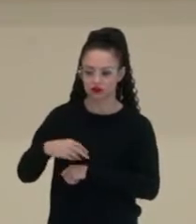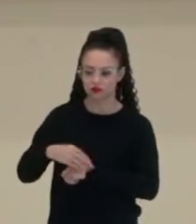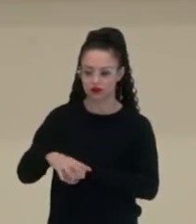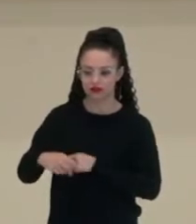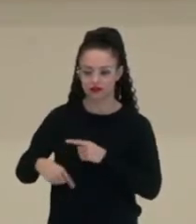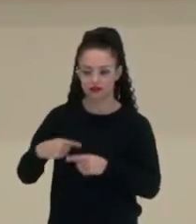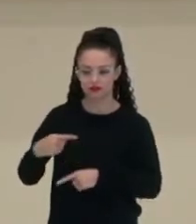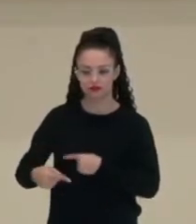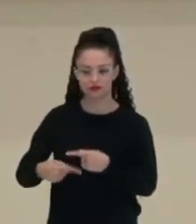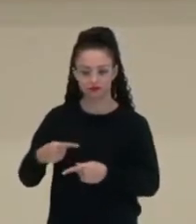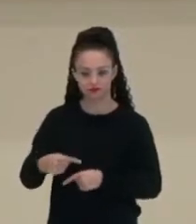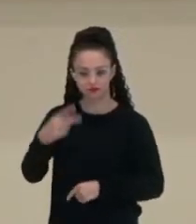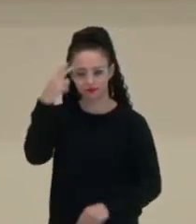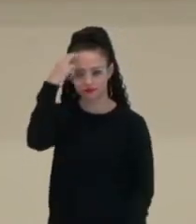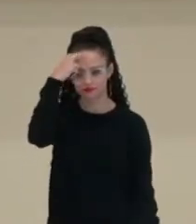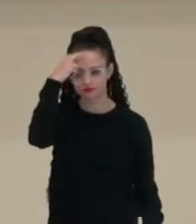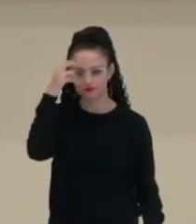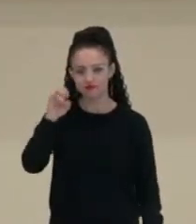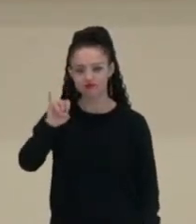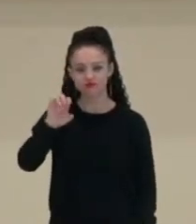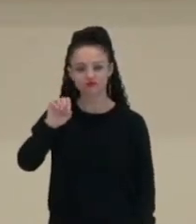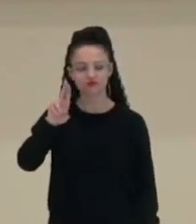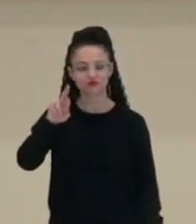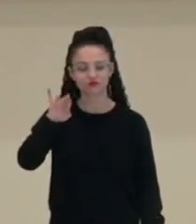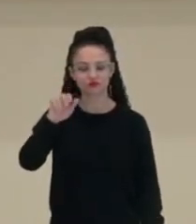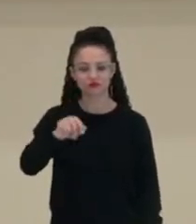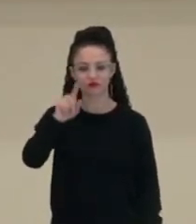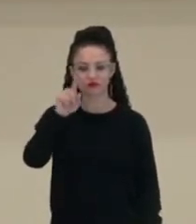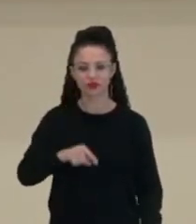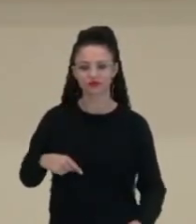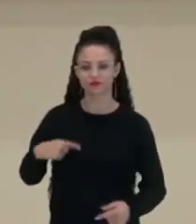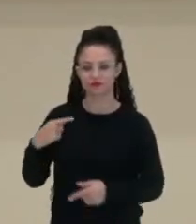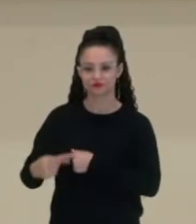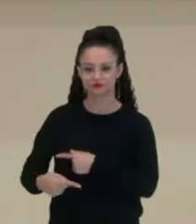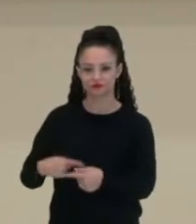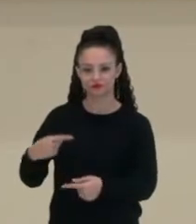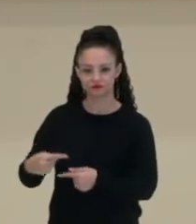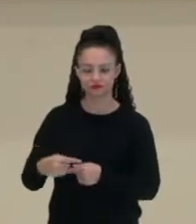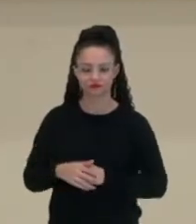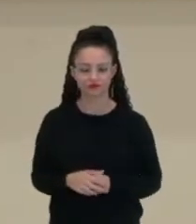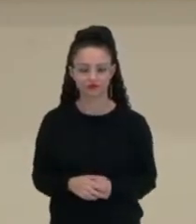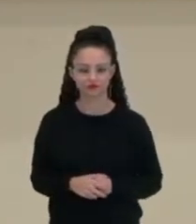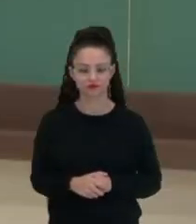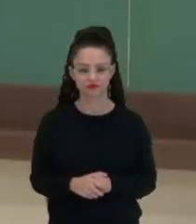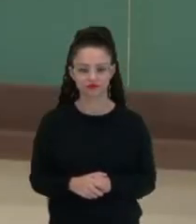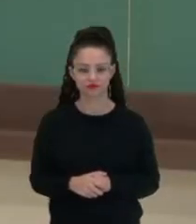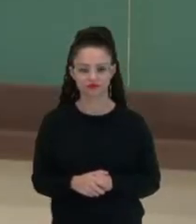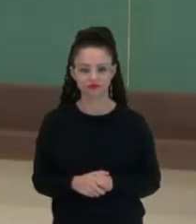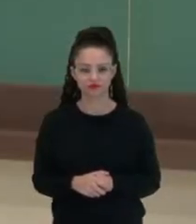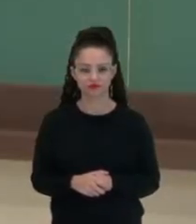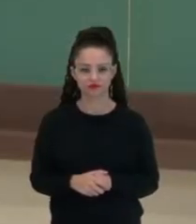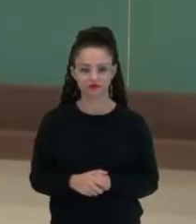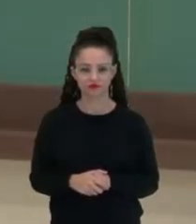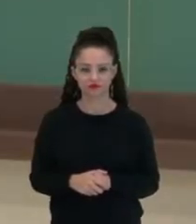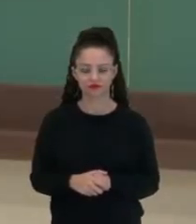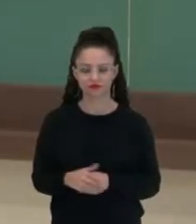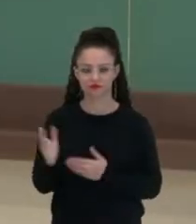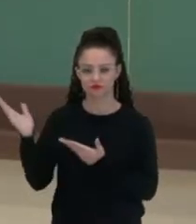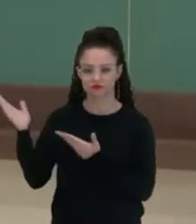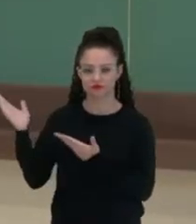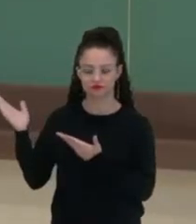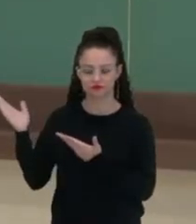oralidade, a cultura do iorubá. Então, vai passando de geração em geração de forma oral, Então, aqui do ladinho